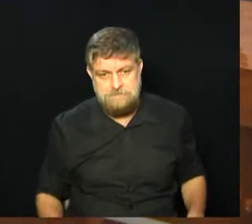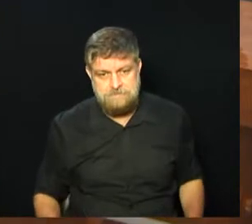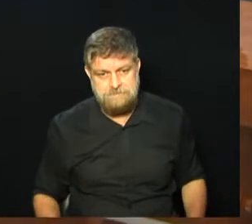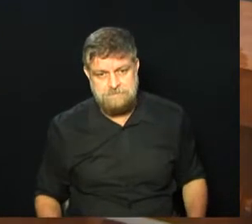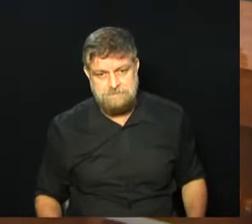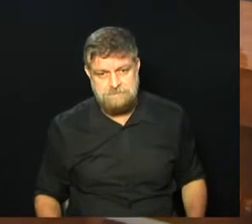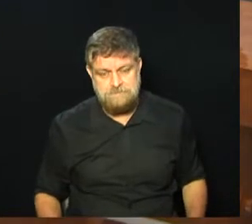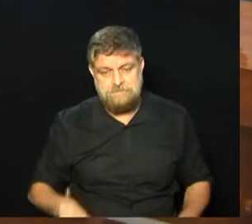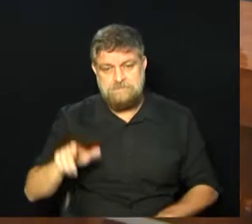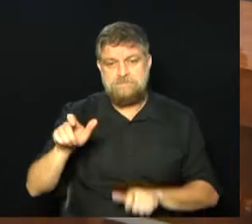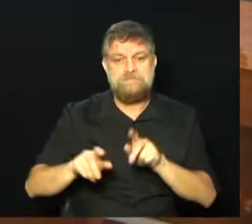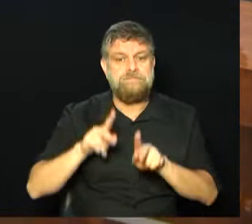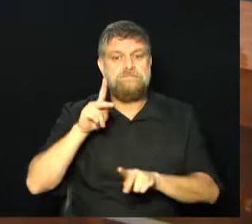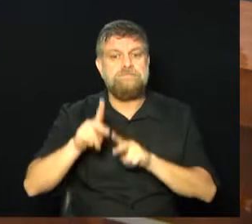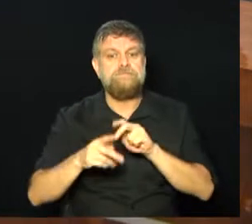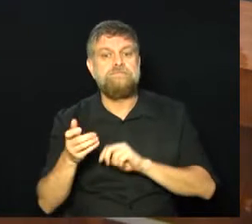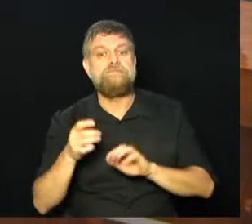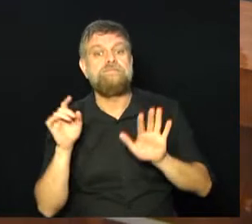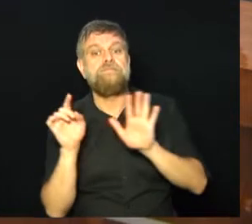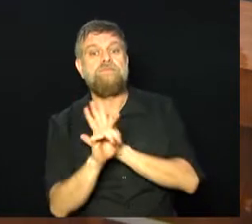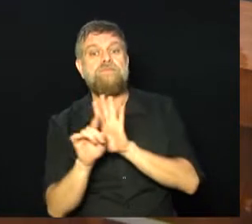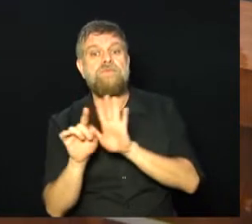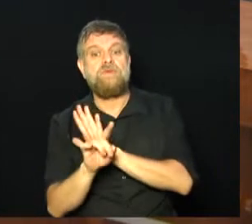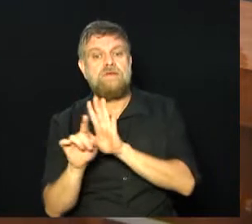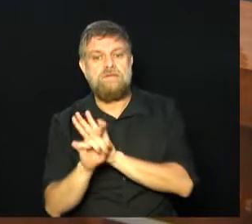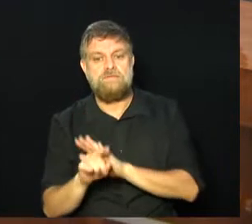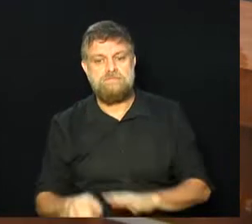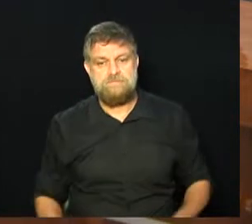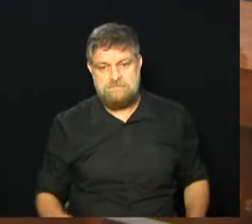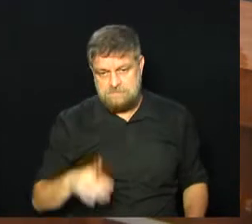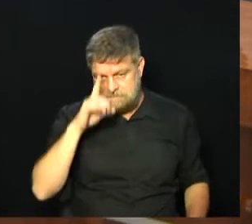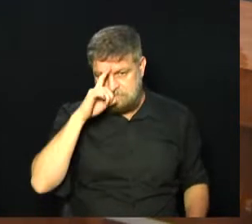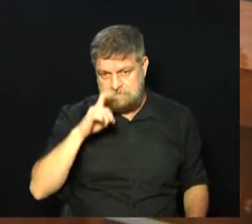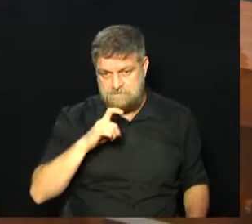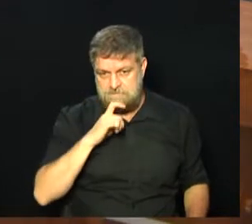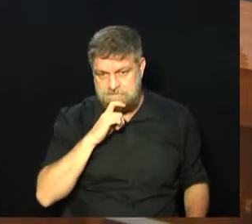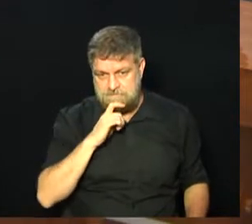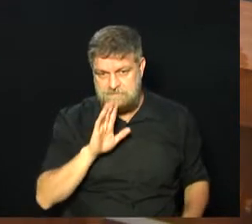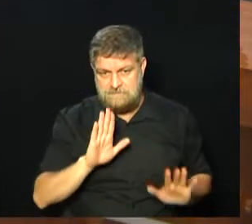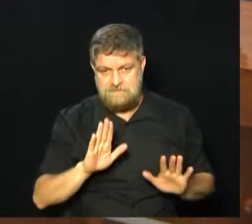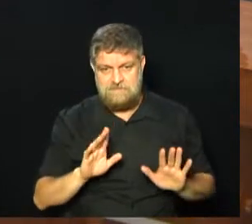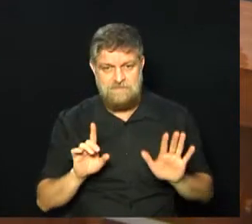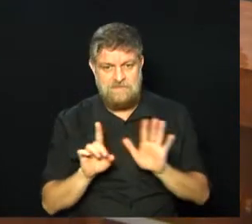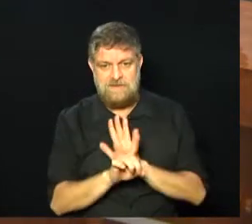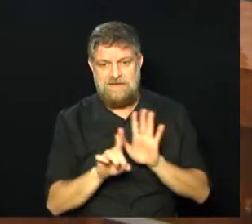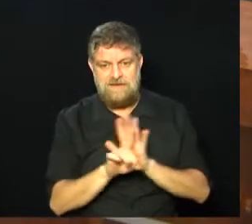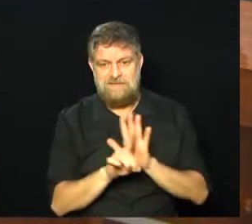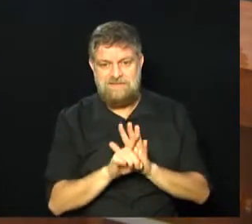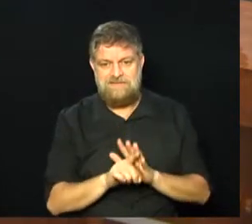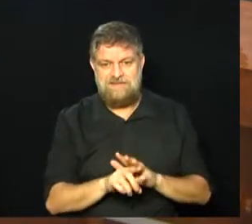está querendo perguntar para vocês aí. Vou perguntar. Mas fica tranquilo, prefeito, só vai perguntar. Não, tranquilo.